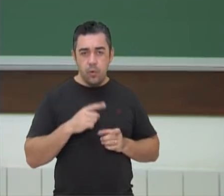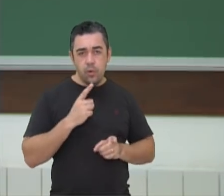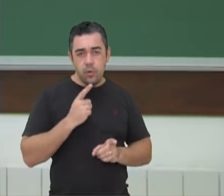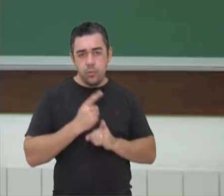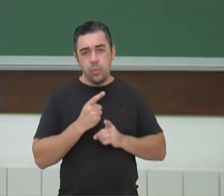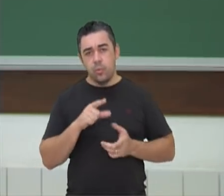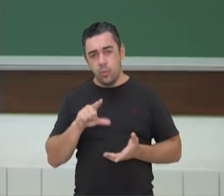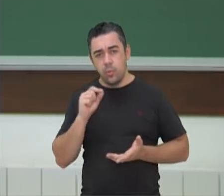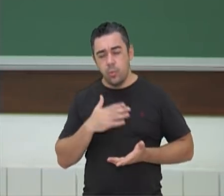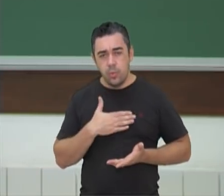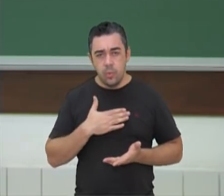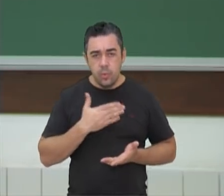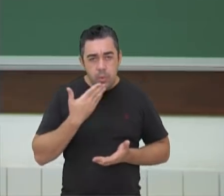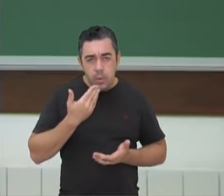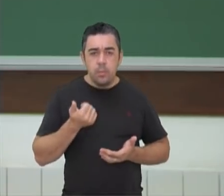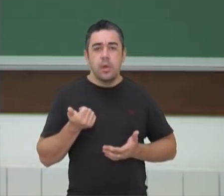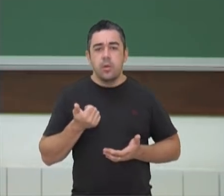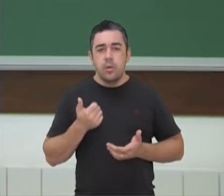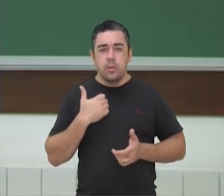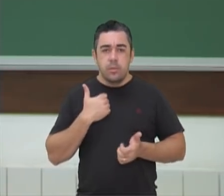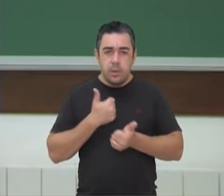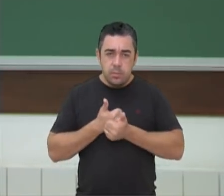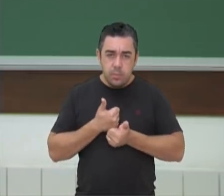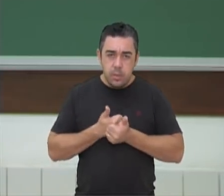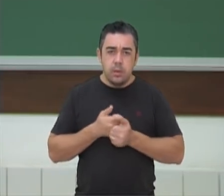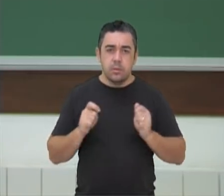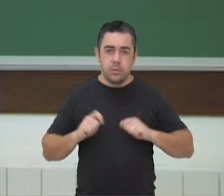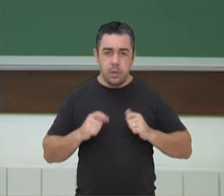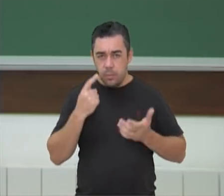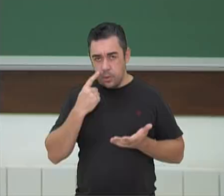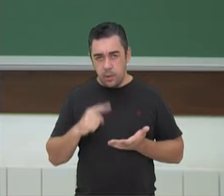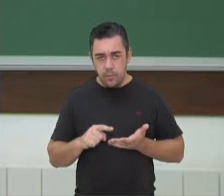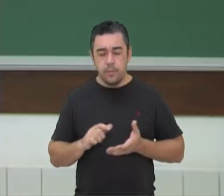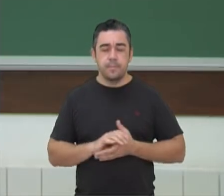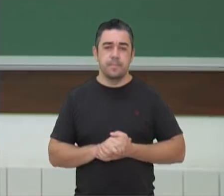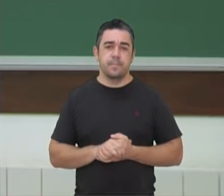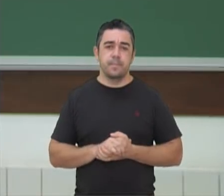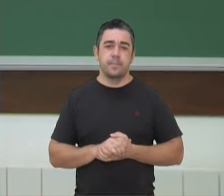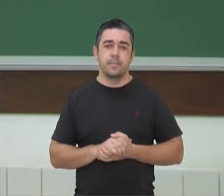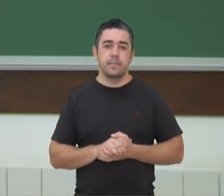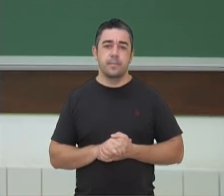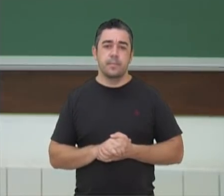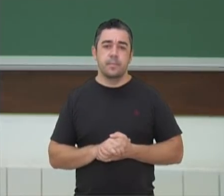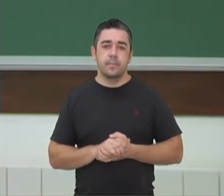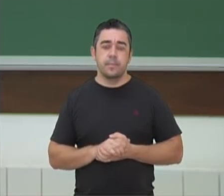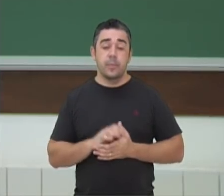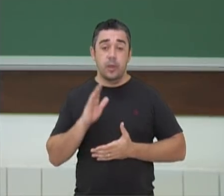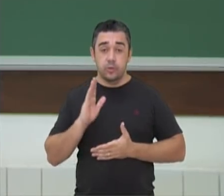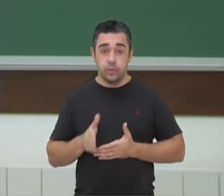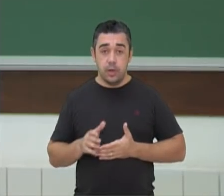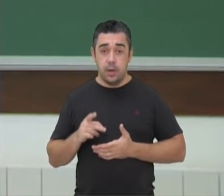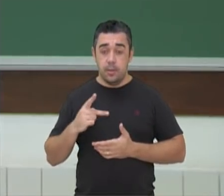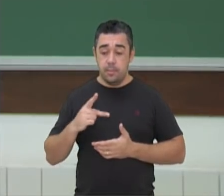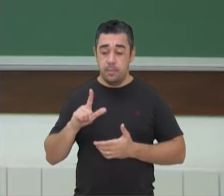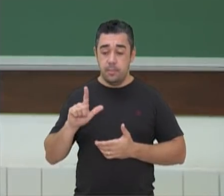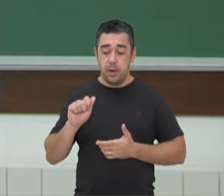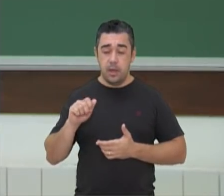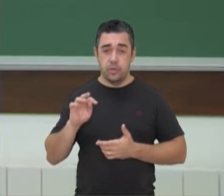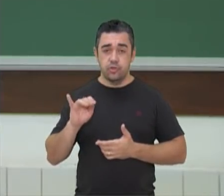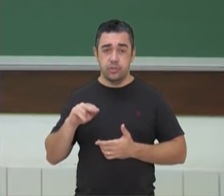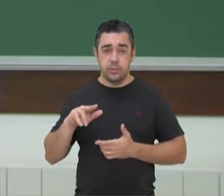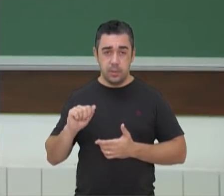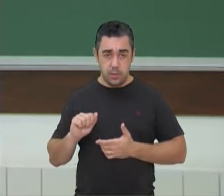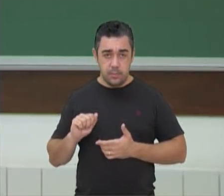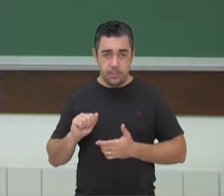eu escolho pela melhor lente que me possibilite a visualização do meu objeto. A platina, como eu falei para vocês, é